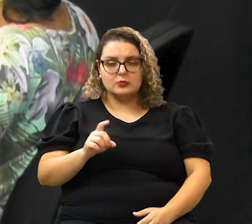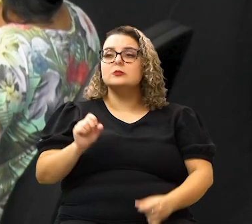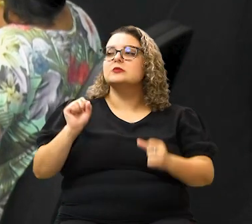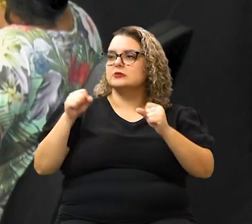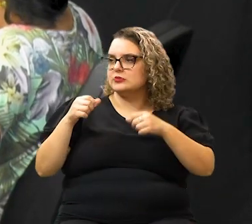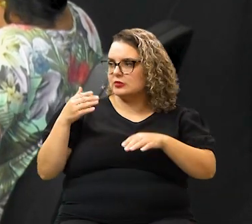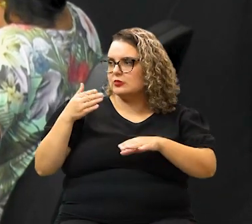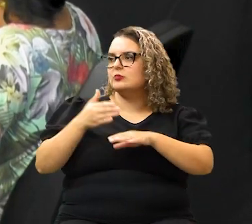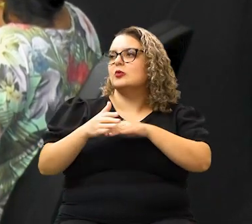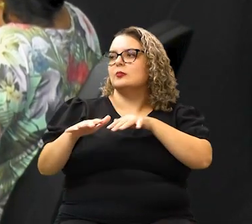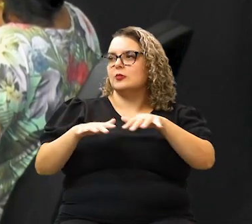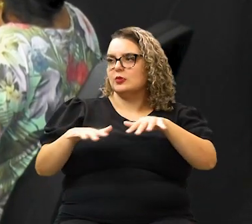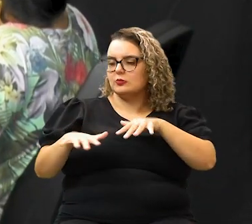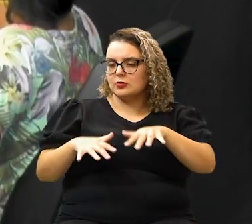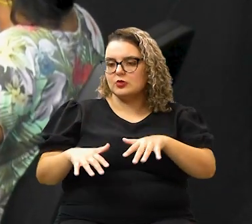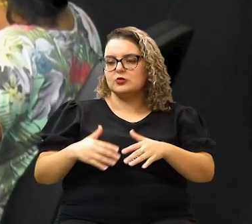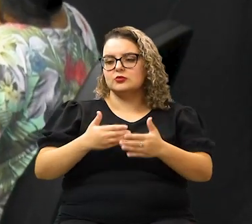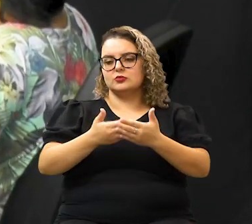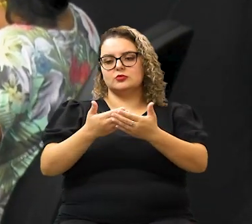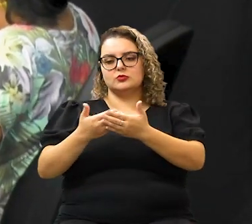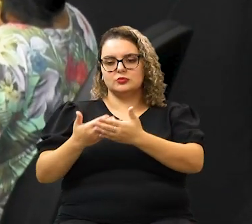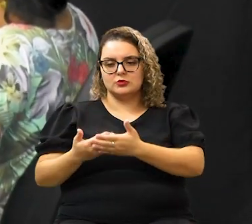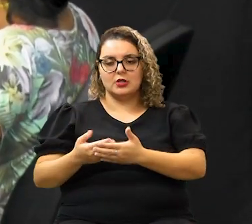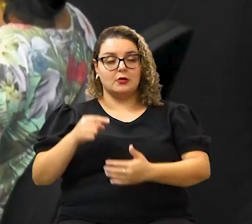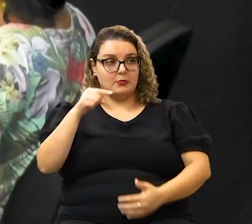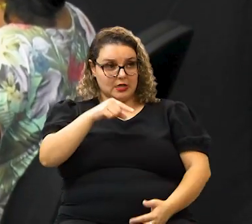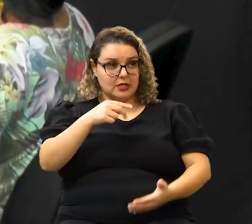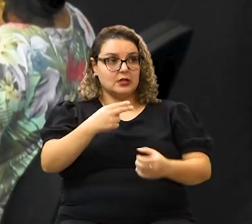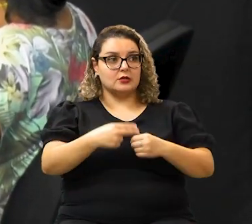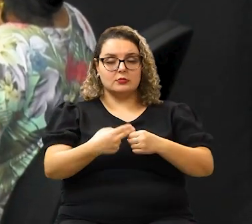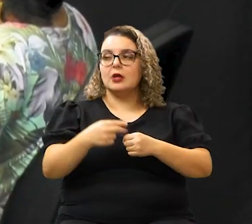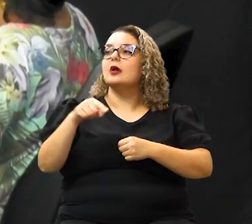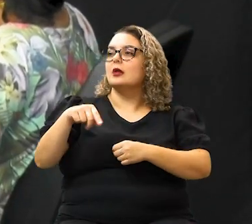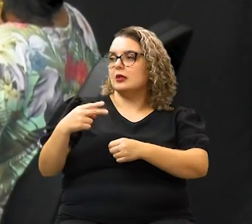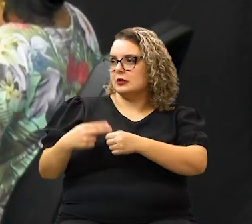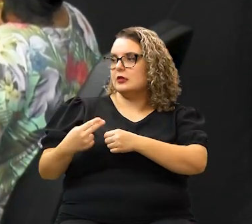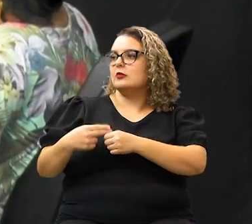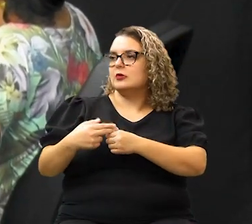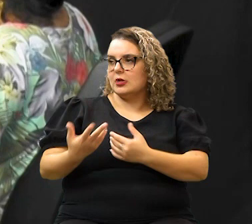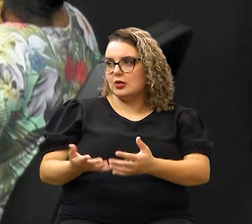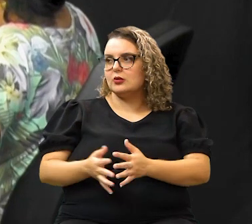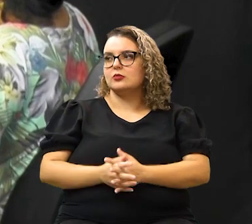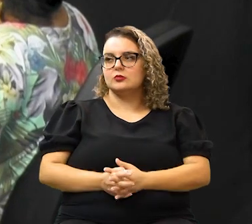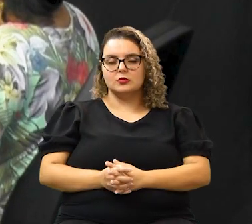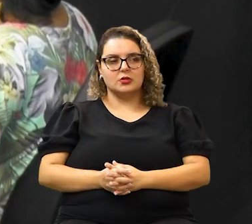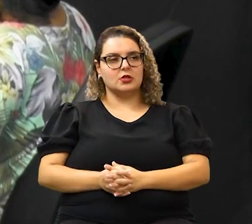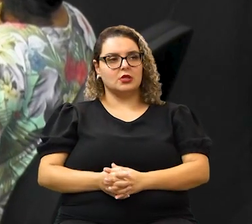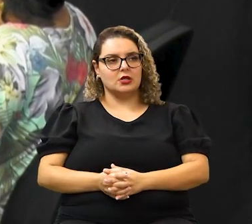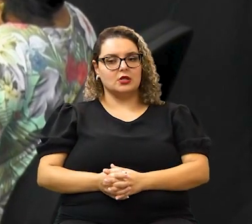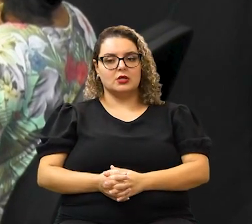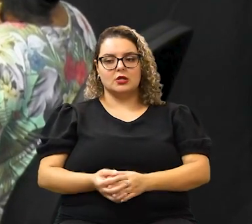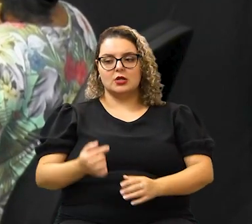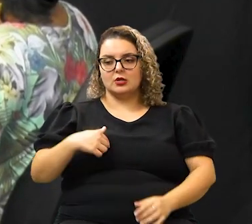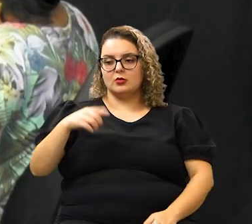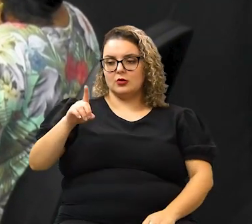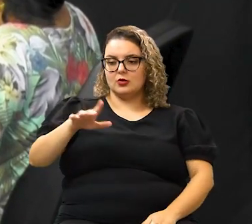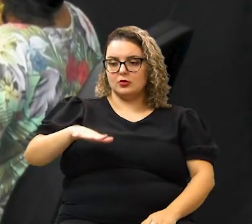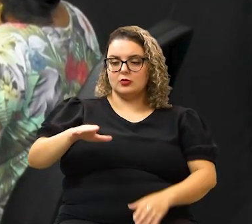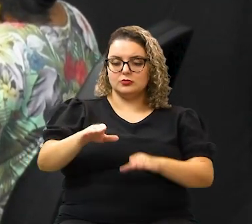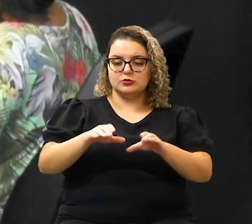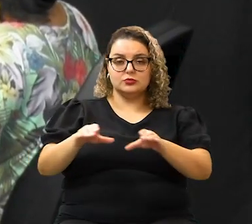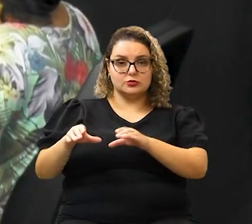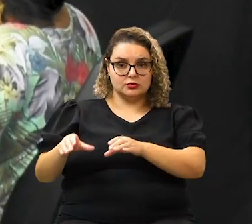movimento estudantil. Mas lá na Unicamp? Lá na Unicamp, eu fui do DCE. Eu Tá. era diretora, coordenadora do Diretório Central